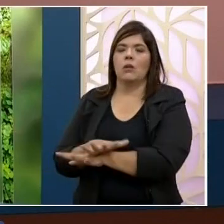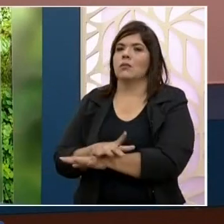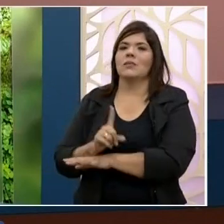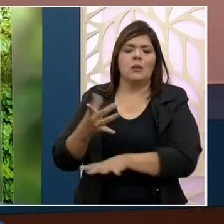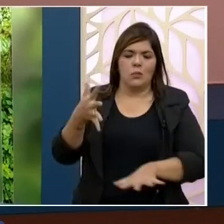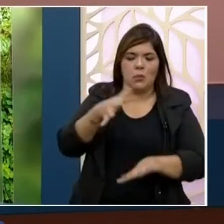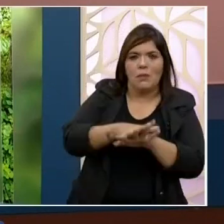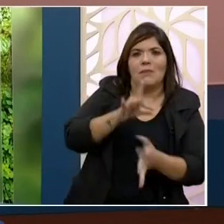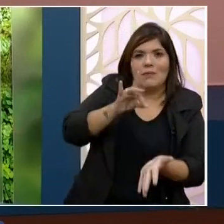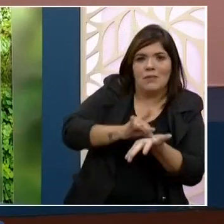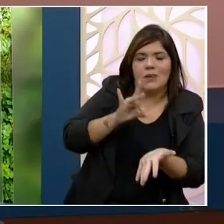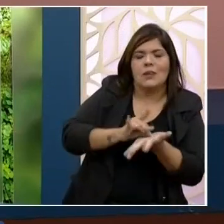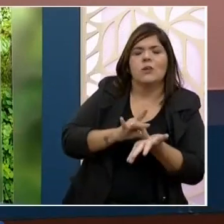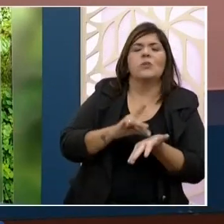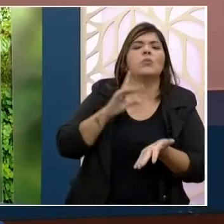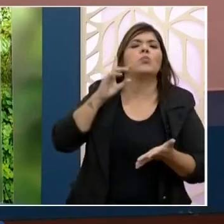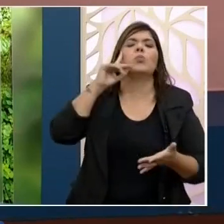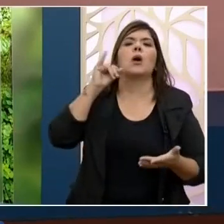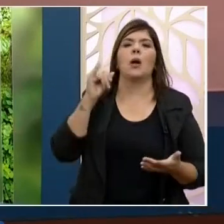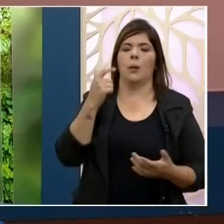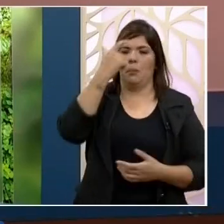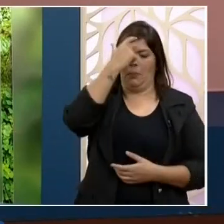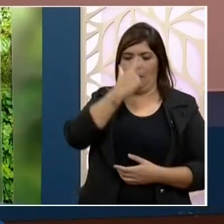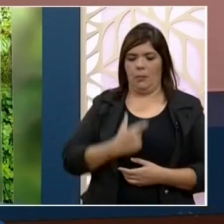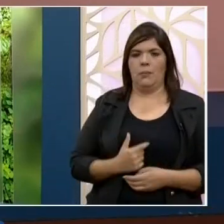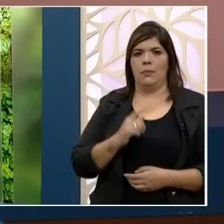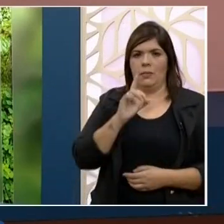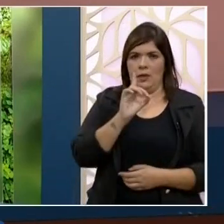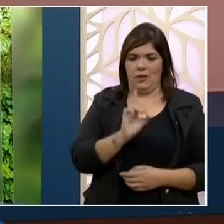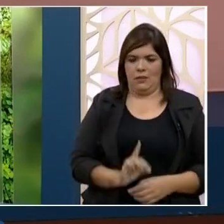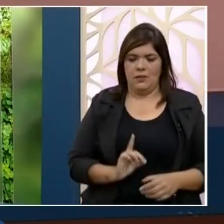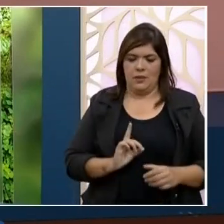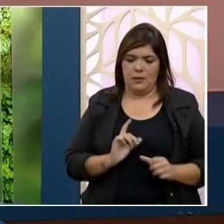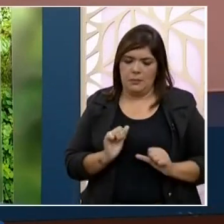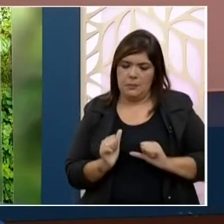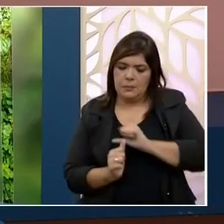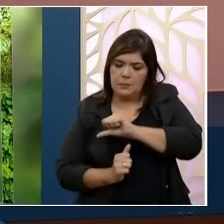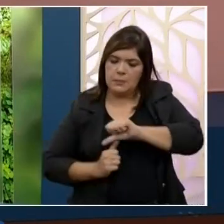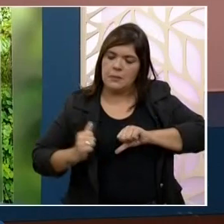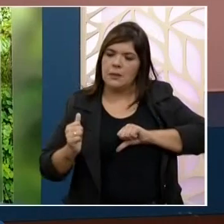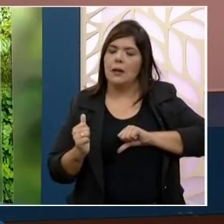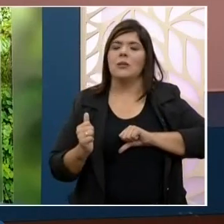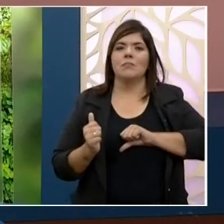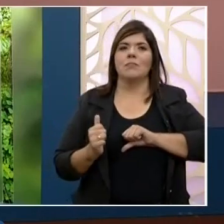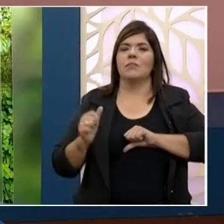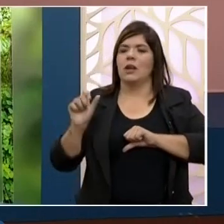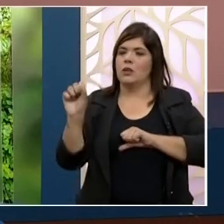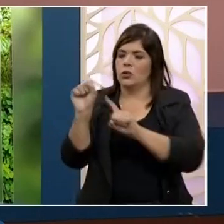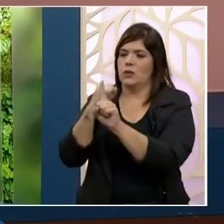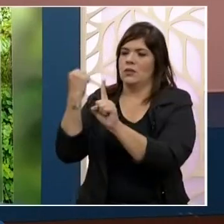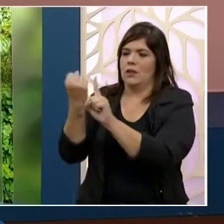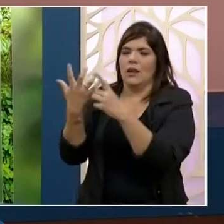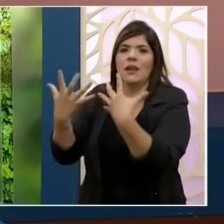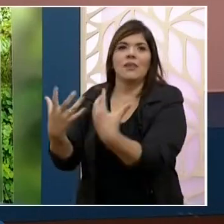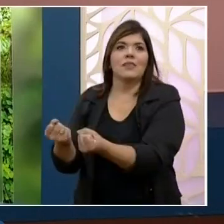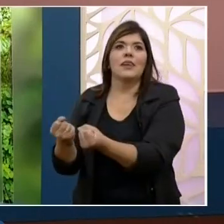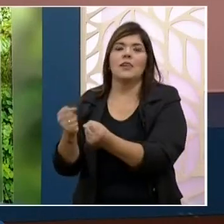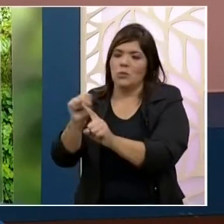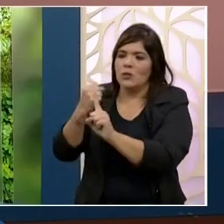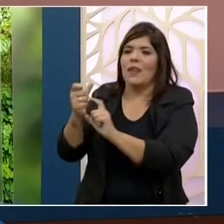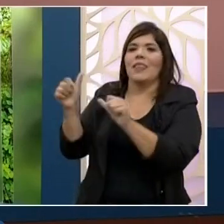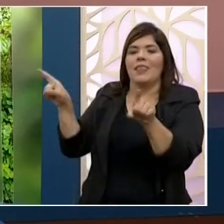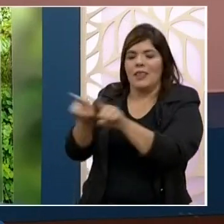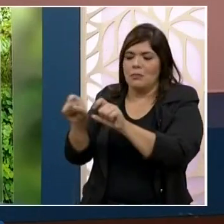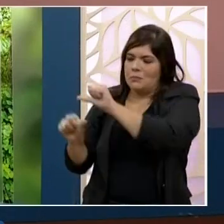inclusão acontece quando a pessoa com deficiência se modifica para ser inclusa na sociedade e a sociedade também